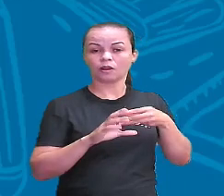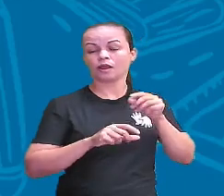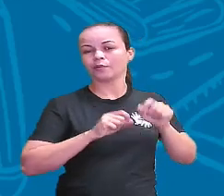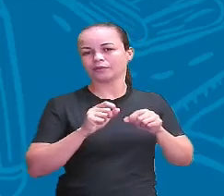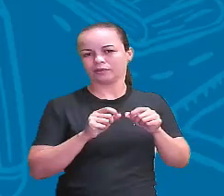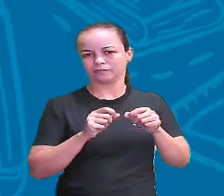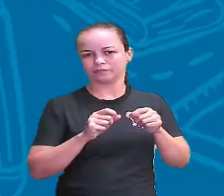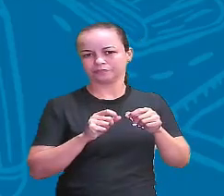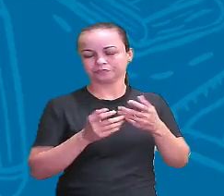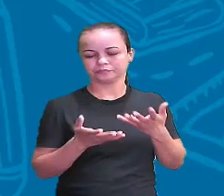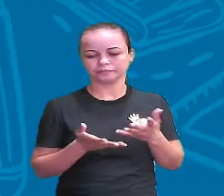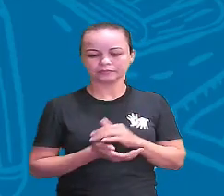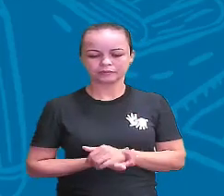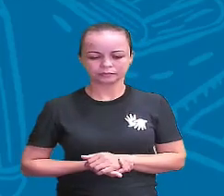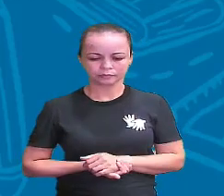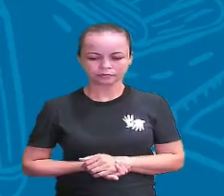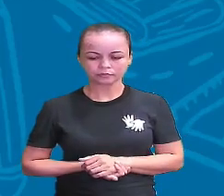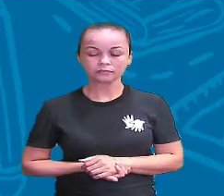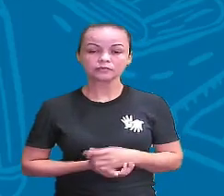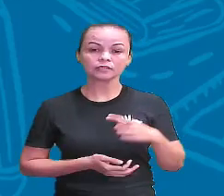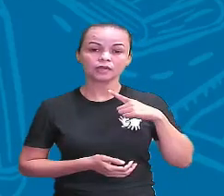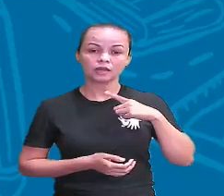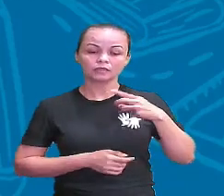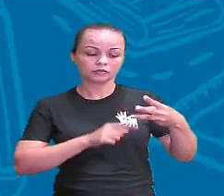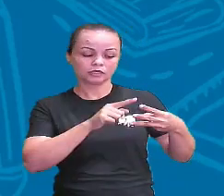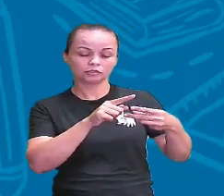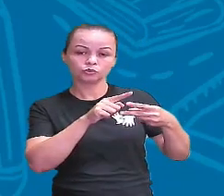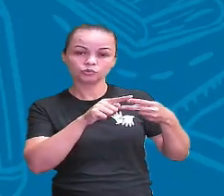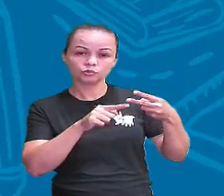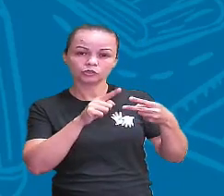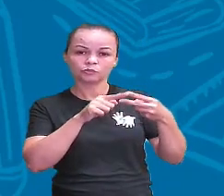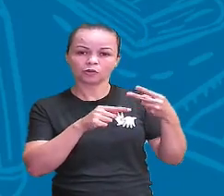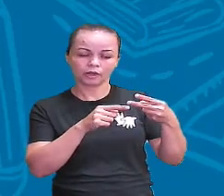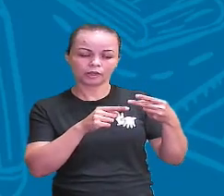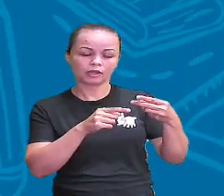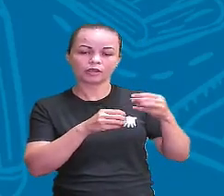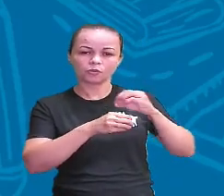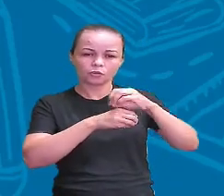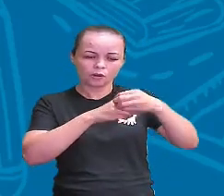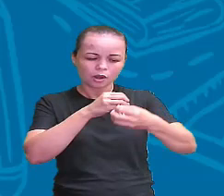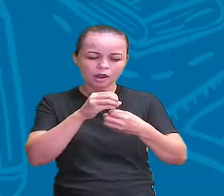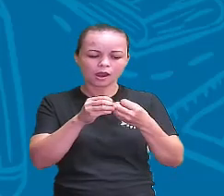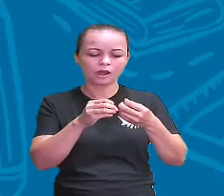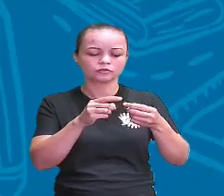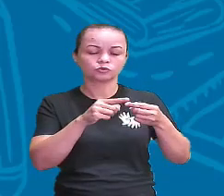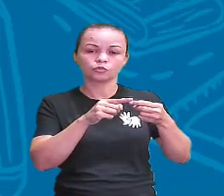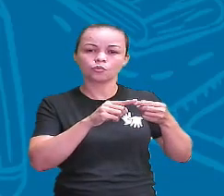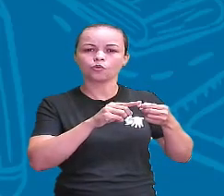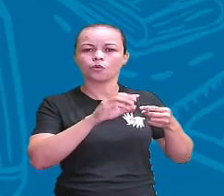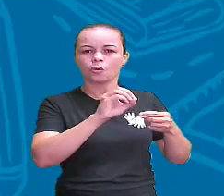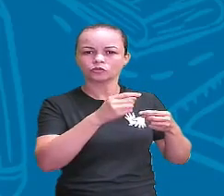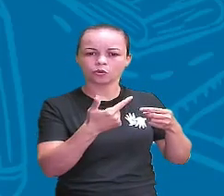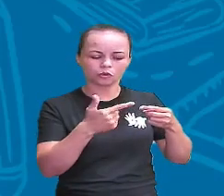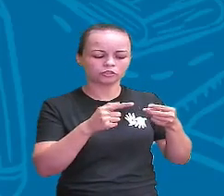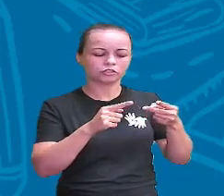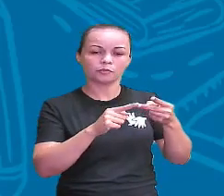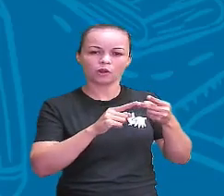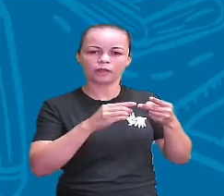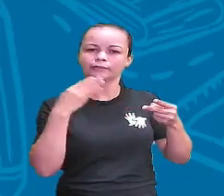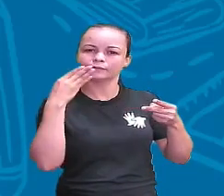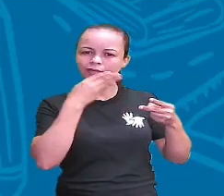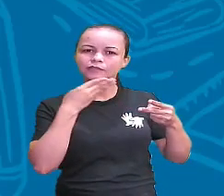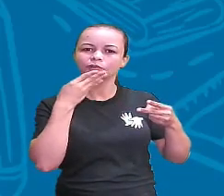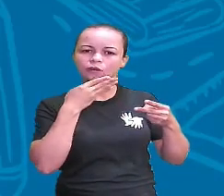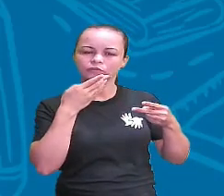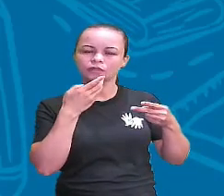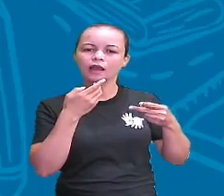quê? Quais são as duas moléculas que estão devidamente envolvidas? A molécula do oxigênio e a molécula da glicose. E aí a gente